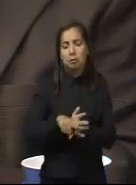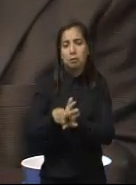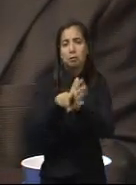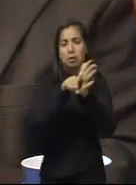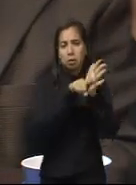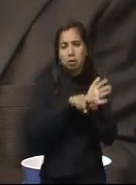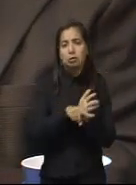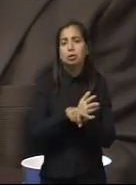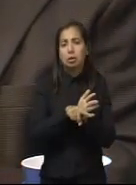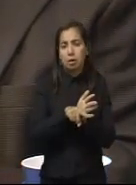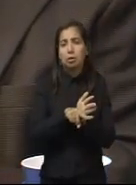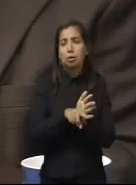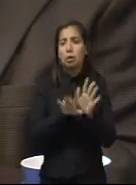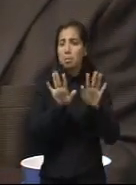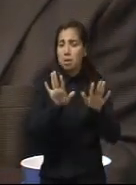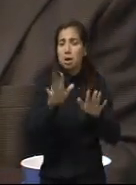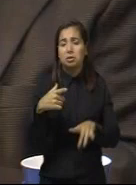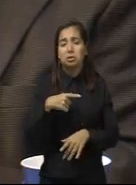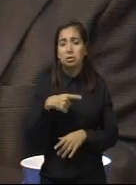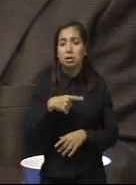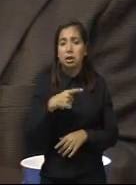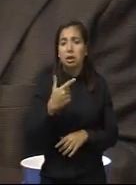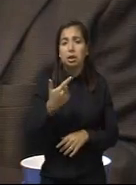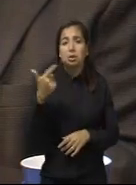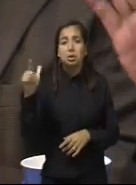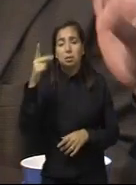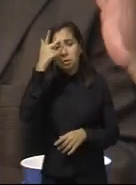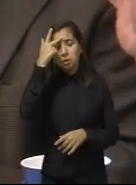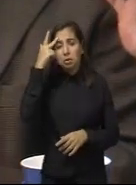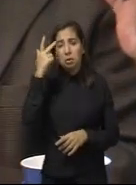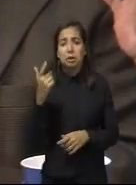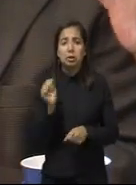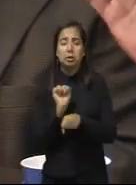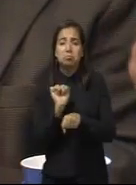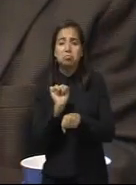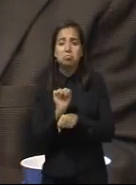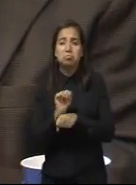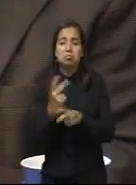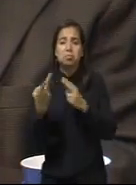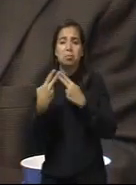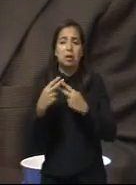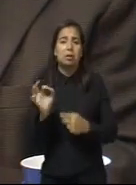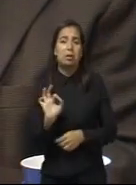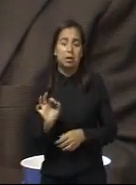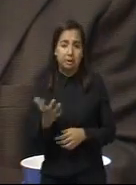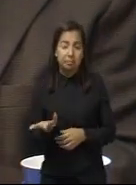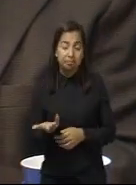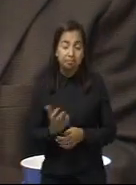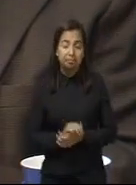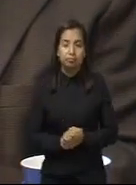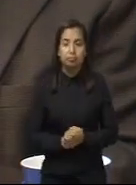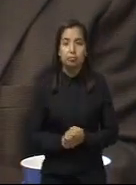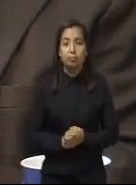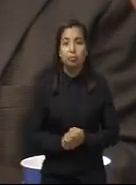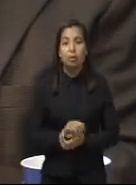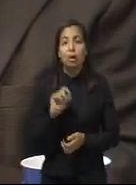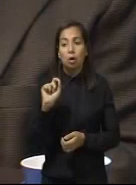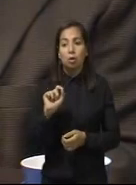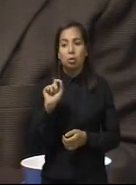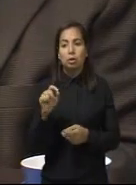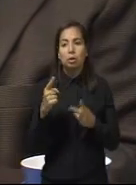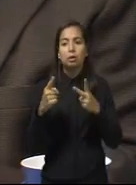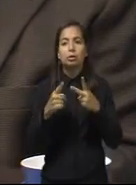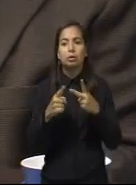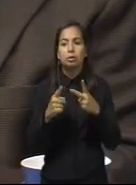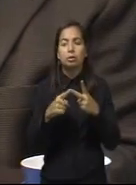outro lado lá diz, olha, eu tenho 95% de probabilidade de não ser apanhado. Primeira coisa. Segunda coisa, foi feita uma pesquisa